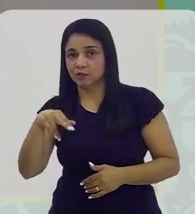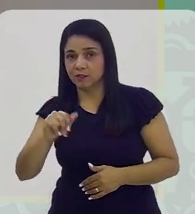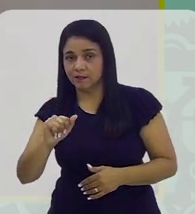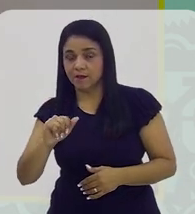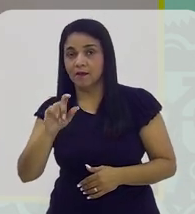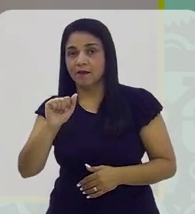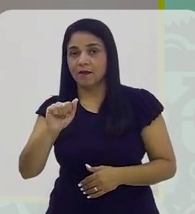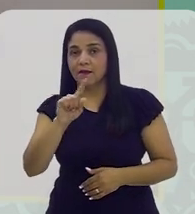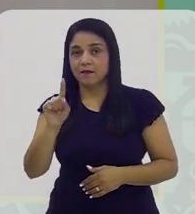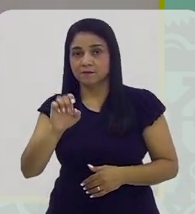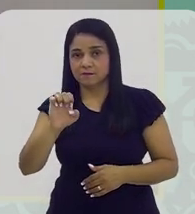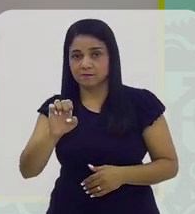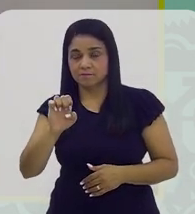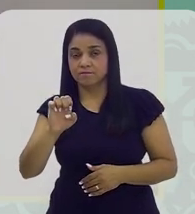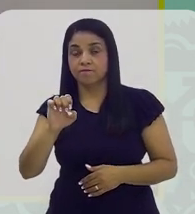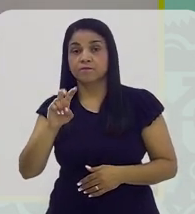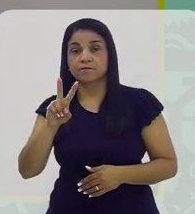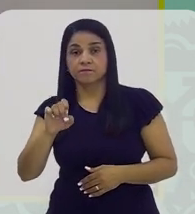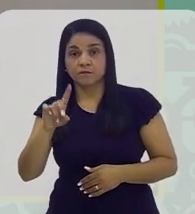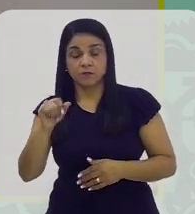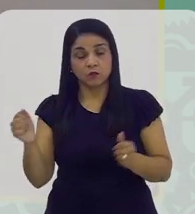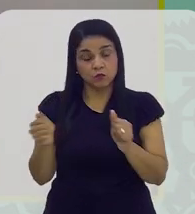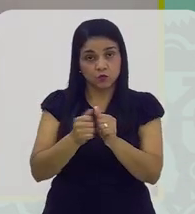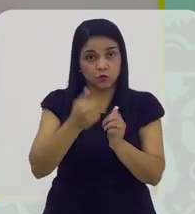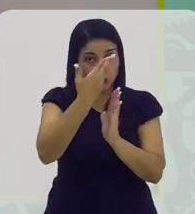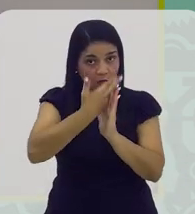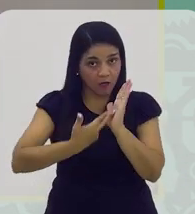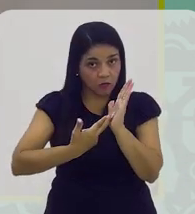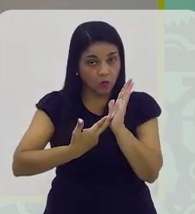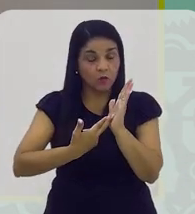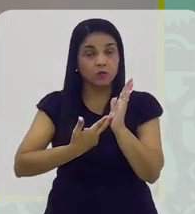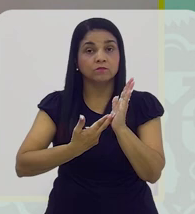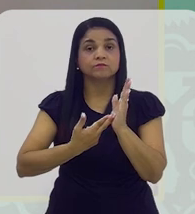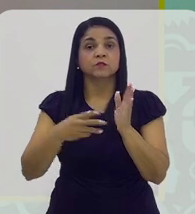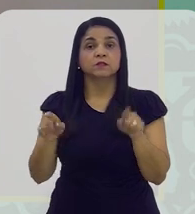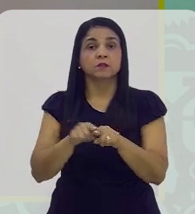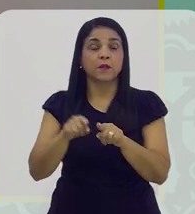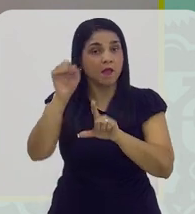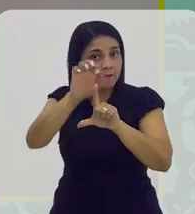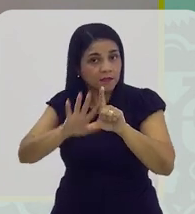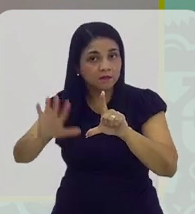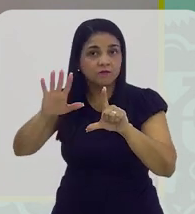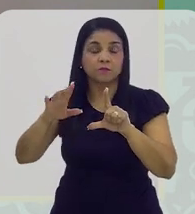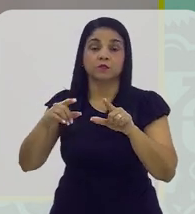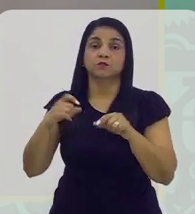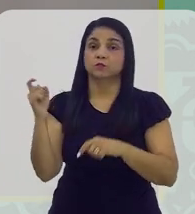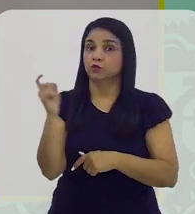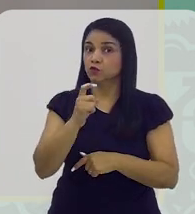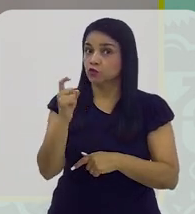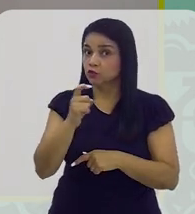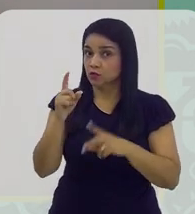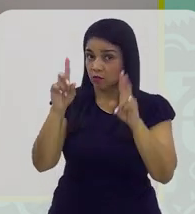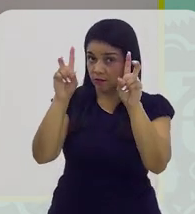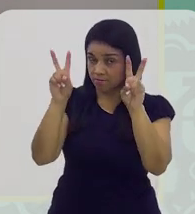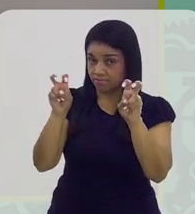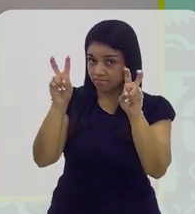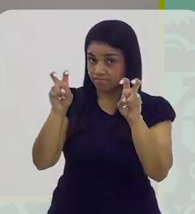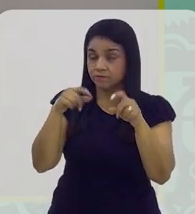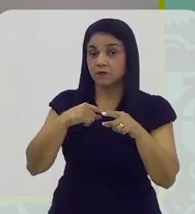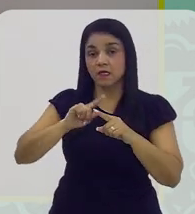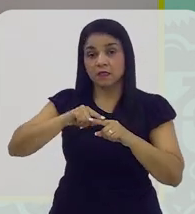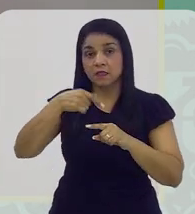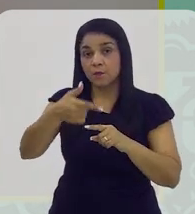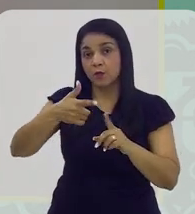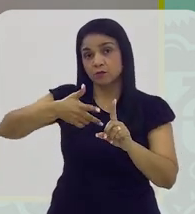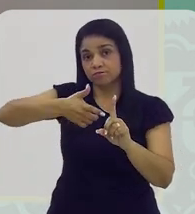também produz, né, os relatórios comigo, em parceria com o Sleeping Giants, sobre o TikTok. Logo após